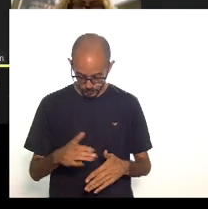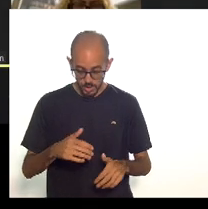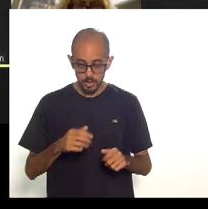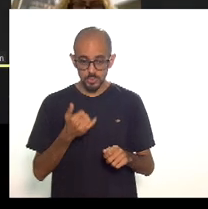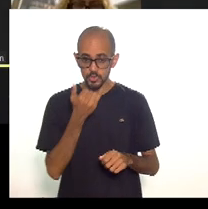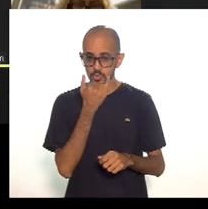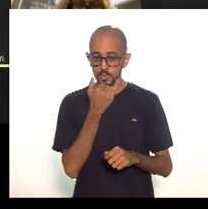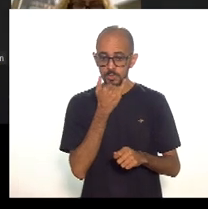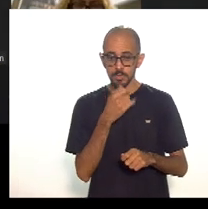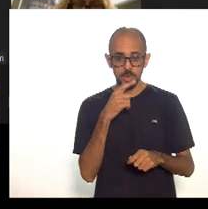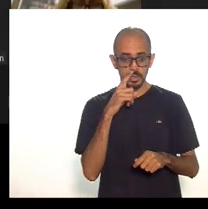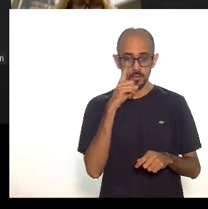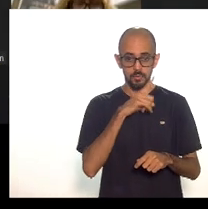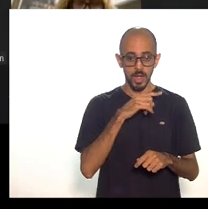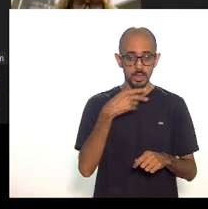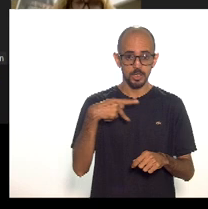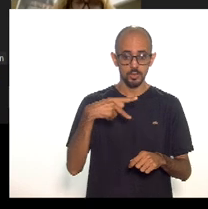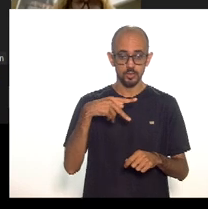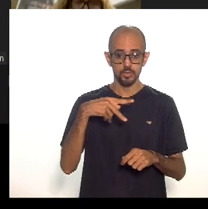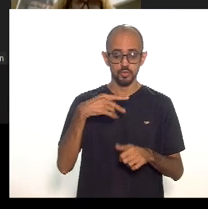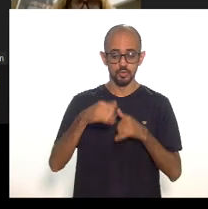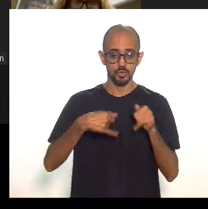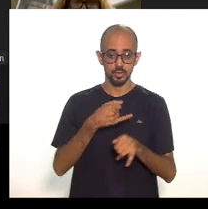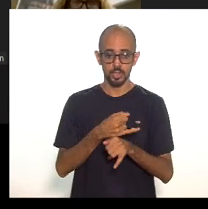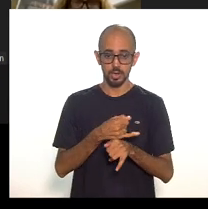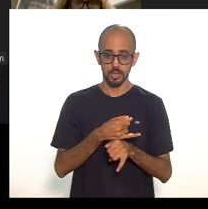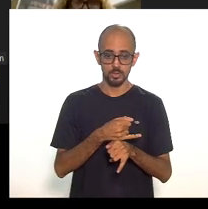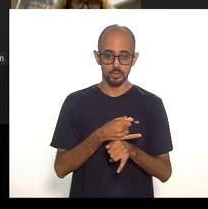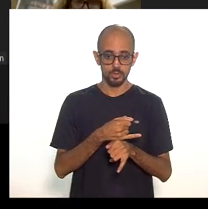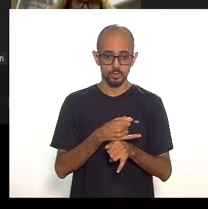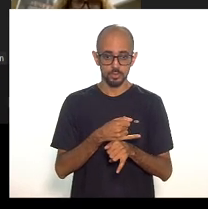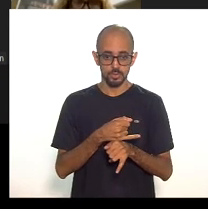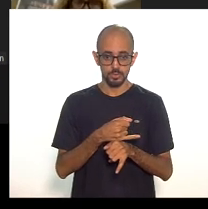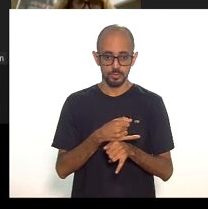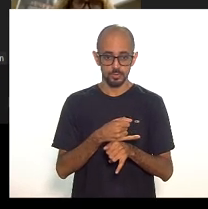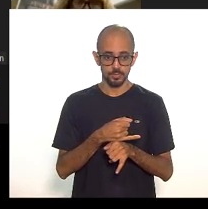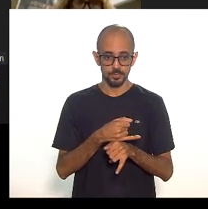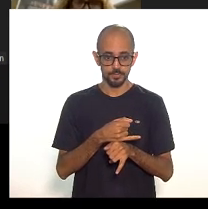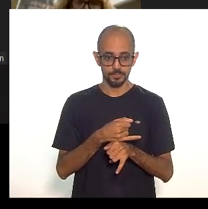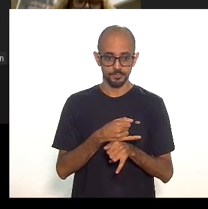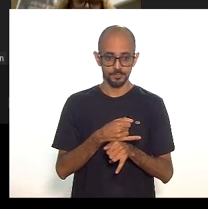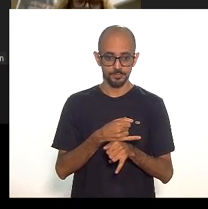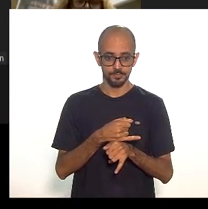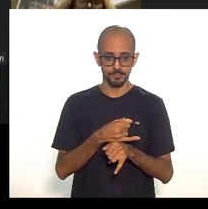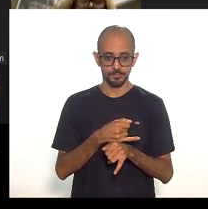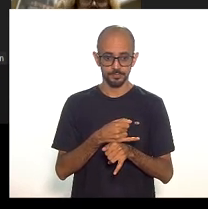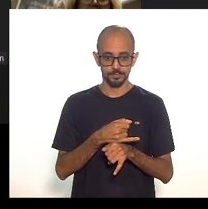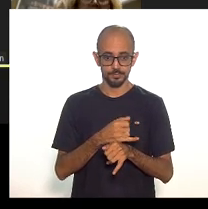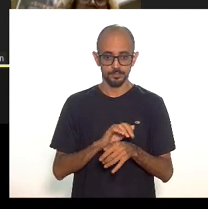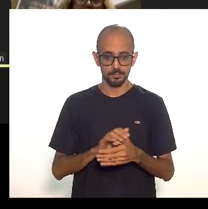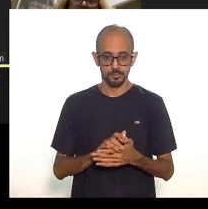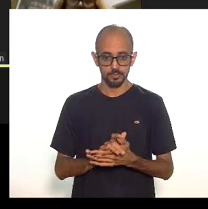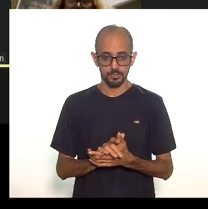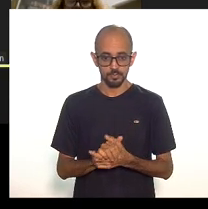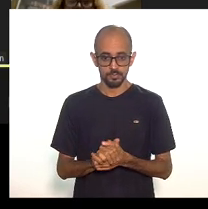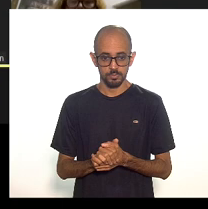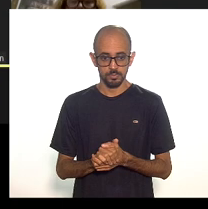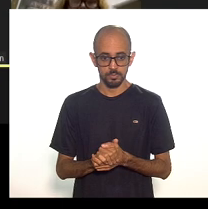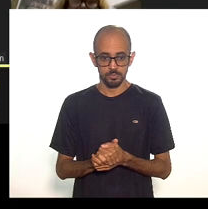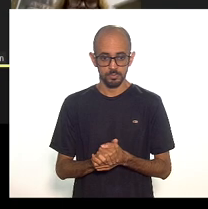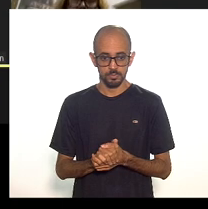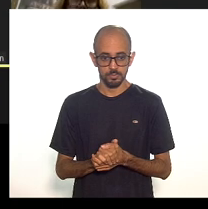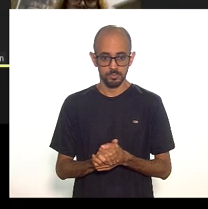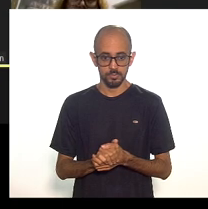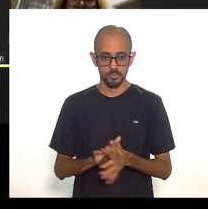Está picotando a sua fala, está picotando. Vou insistir aqui. A internet é sempre...